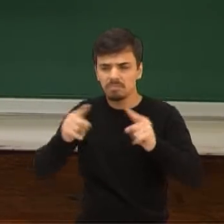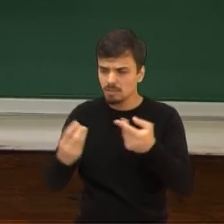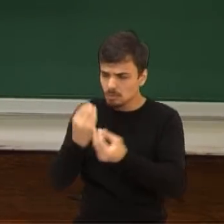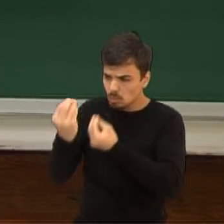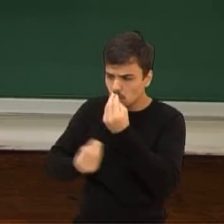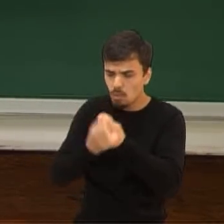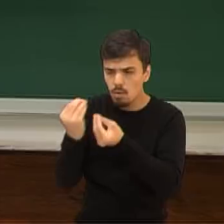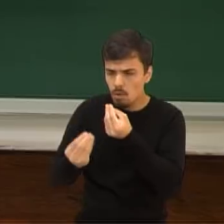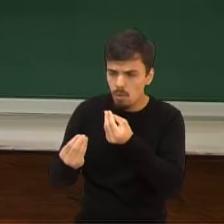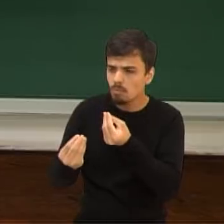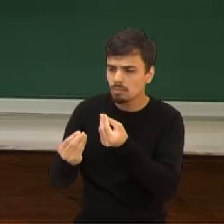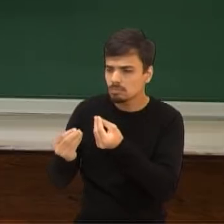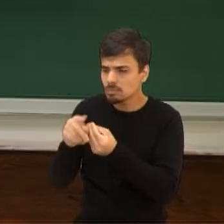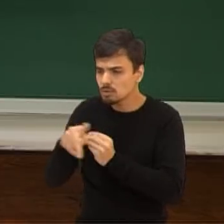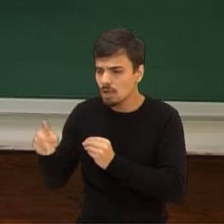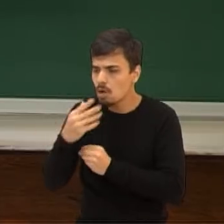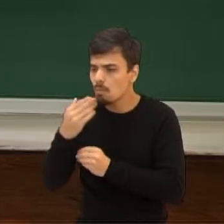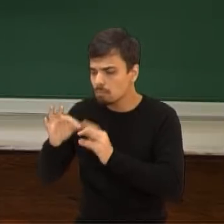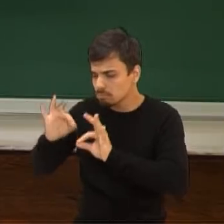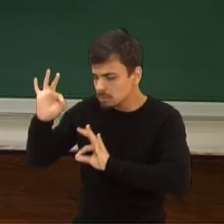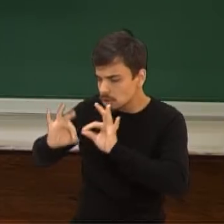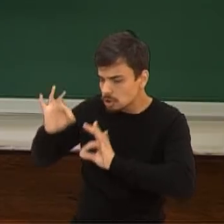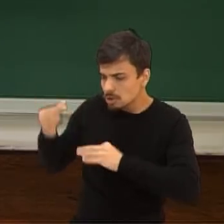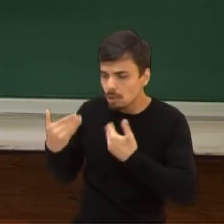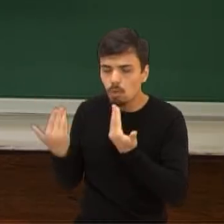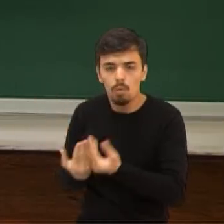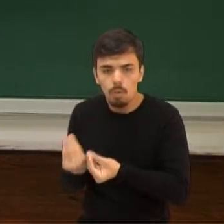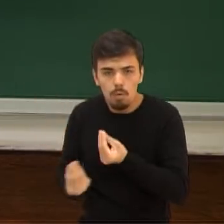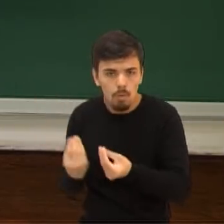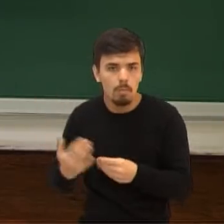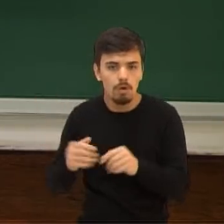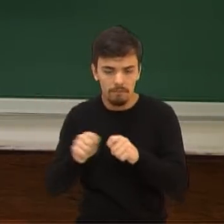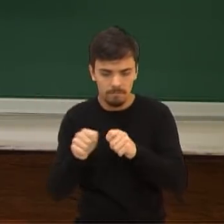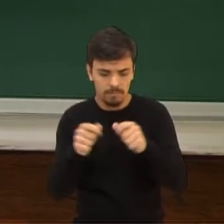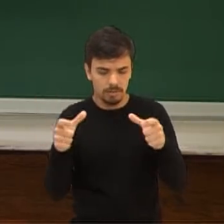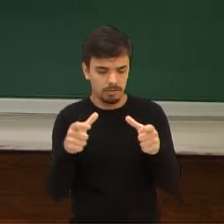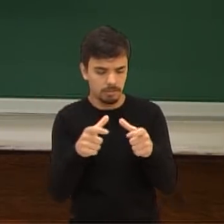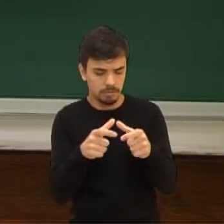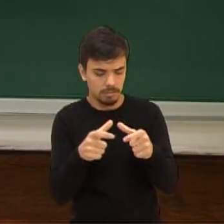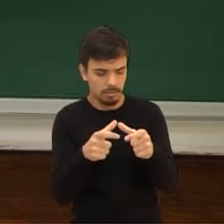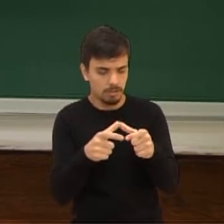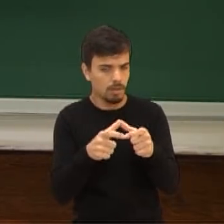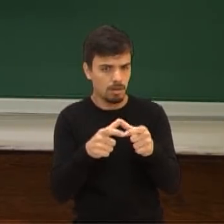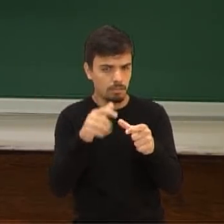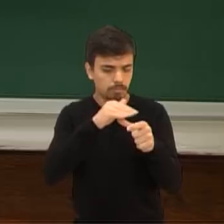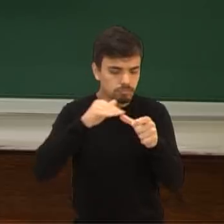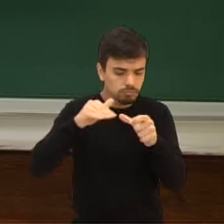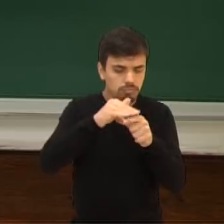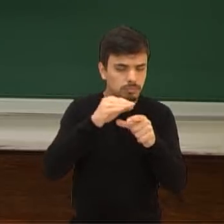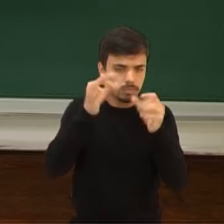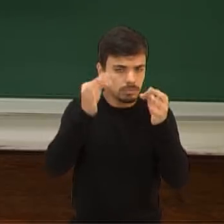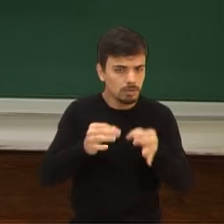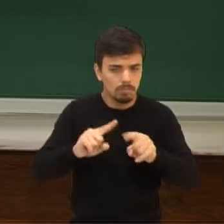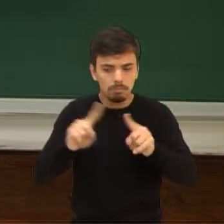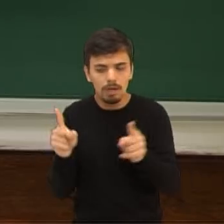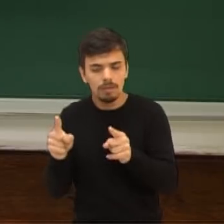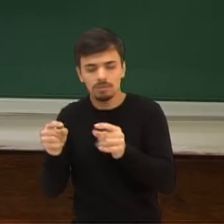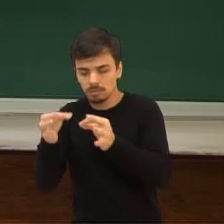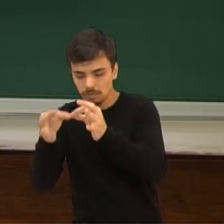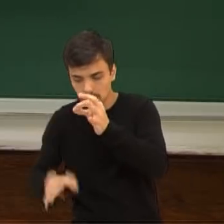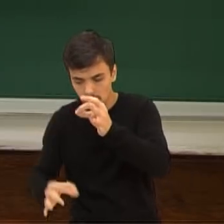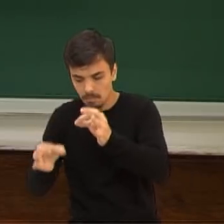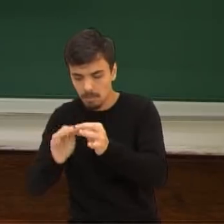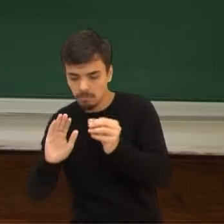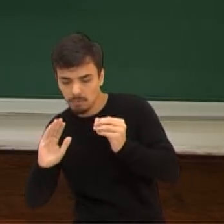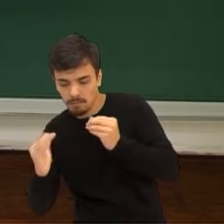medir o contorno, prof? Eu fiz a tampa, mas para eu saber o tamanho do pedaço que eu tenho que fechar